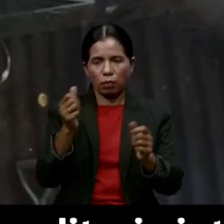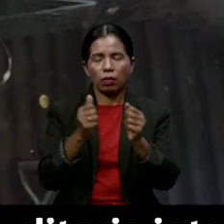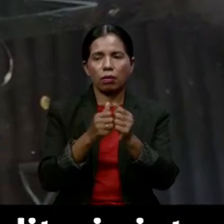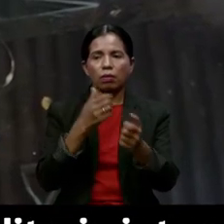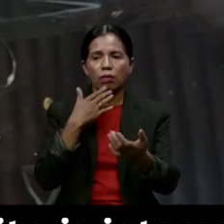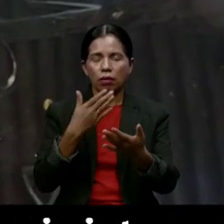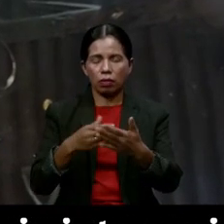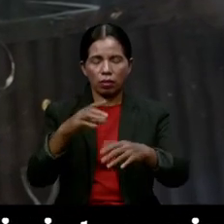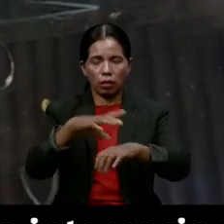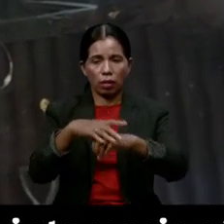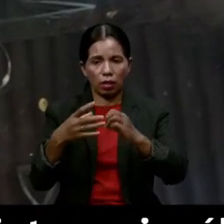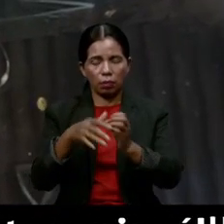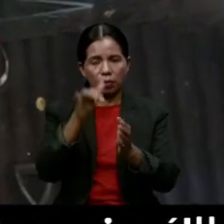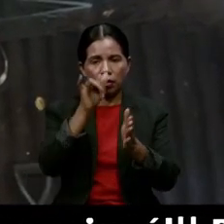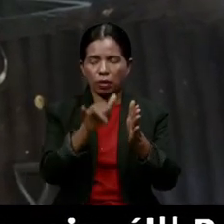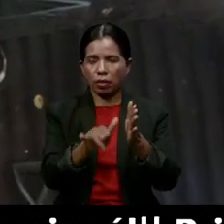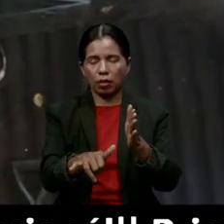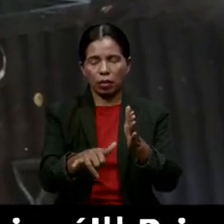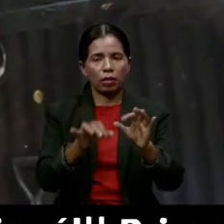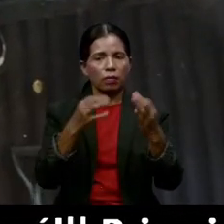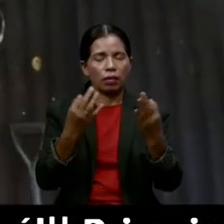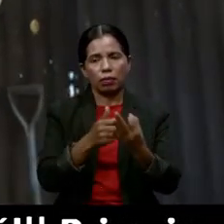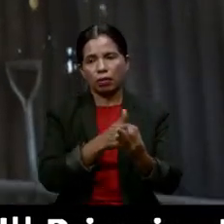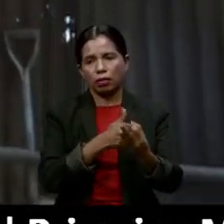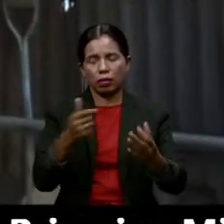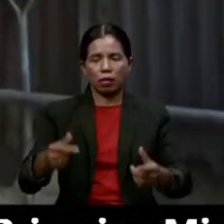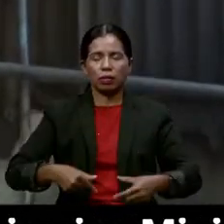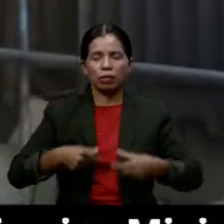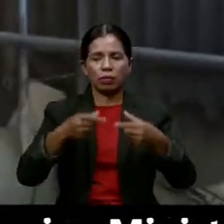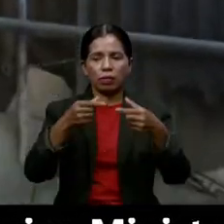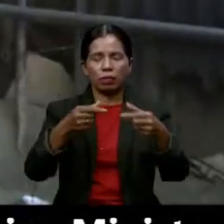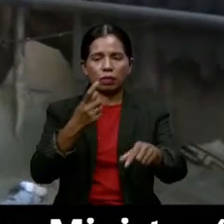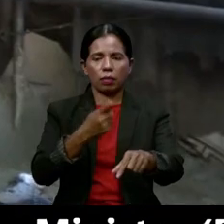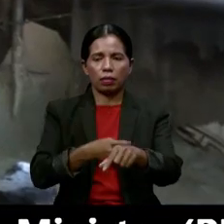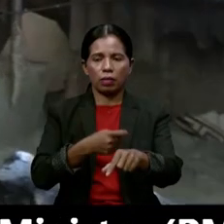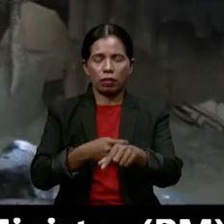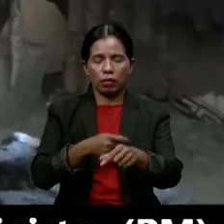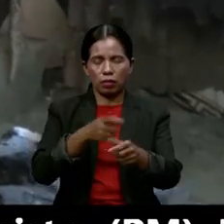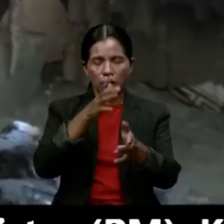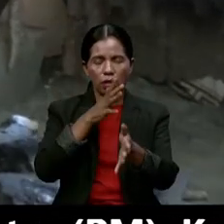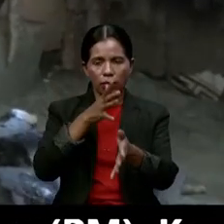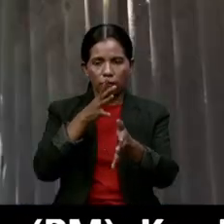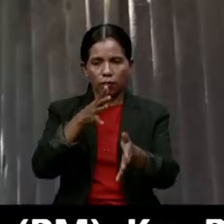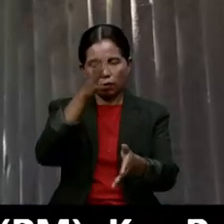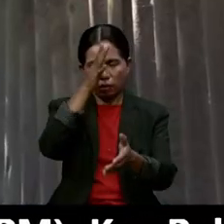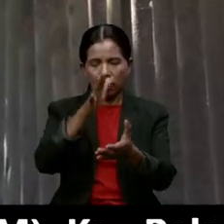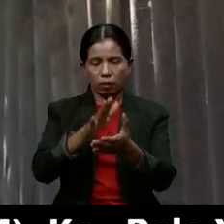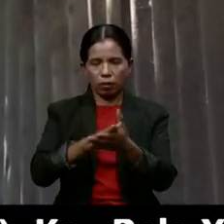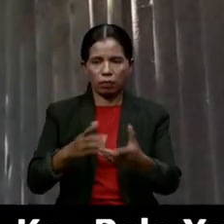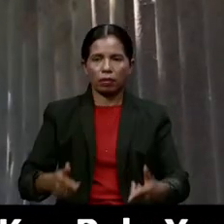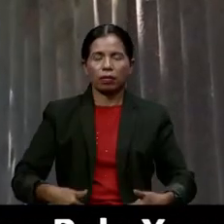no rai nebe sira hela ba ne família balu ma oferece e a tempo a voz esperança ne caben se